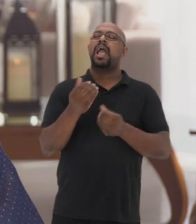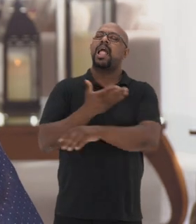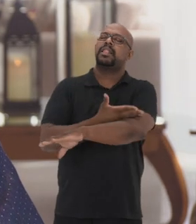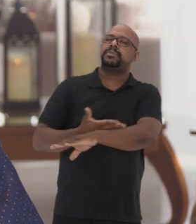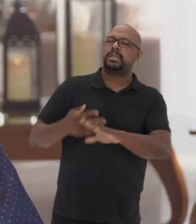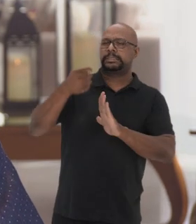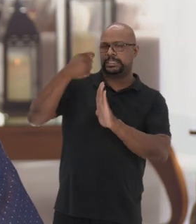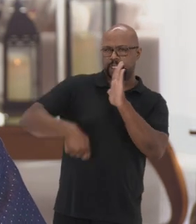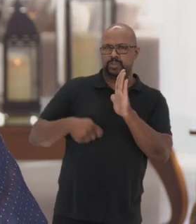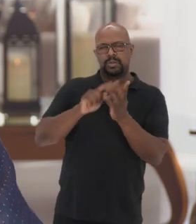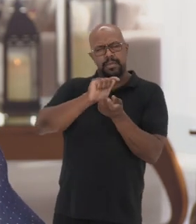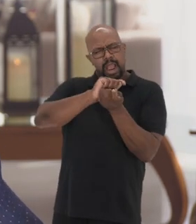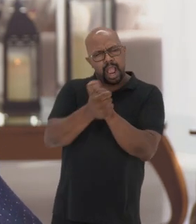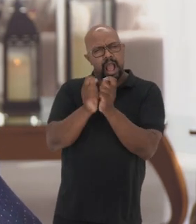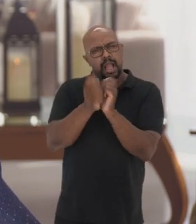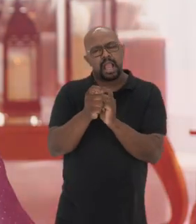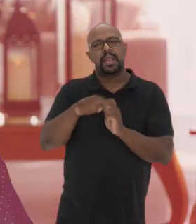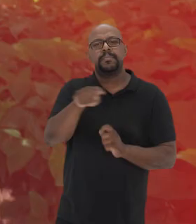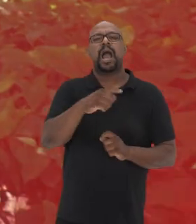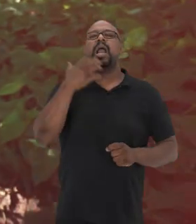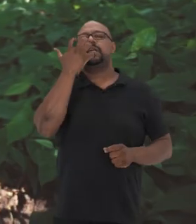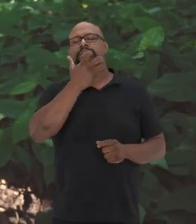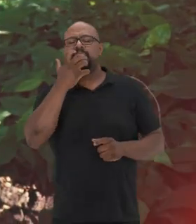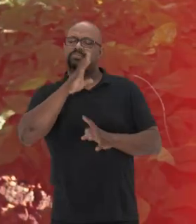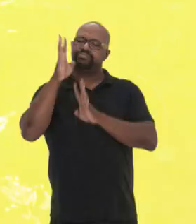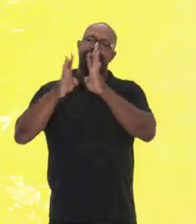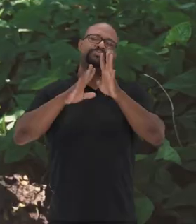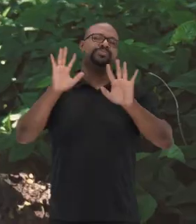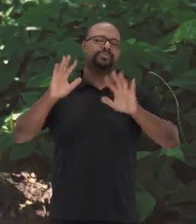dos textos religiosos a canções profanas